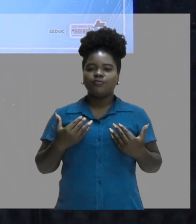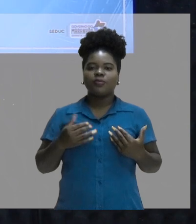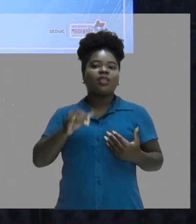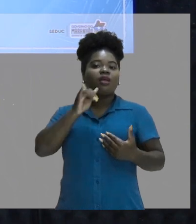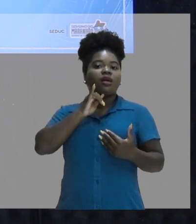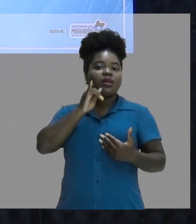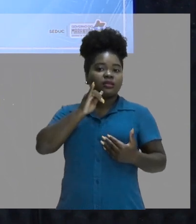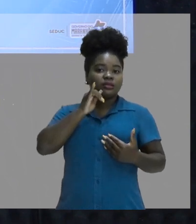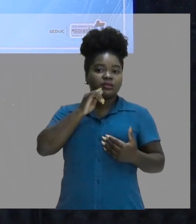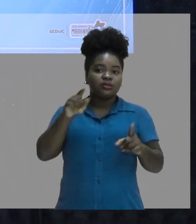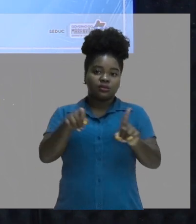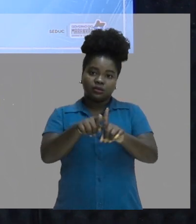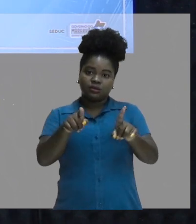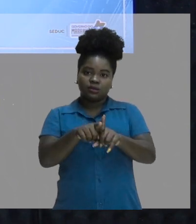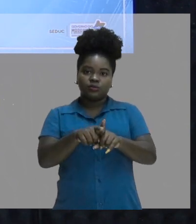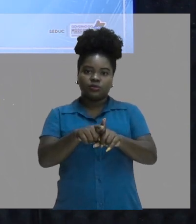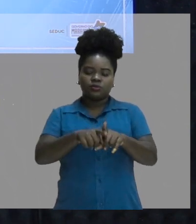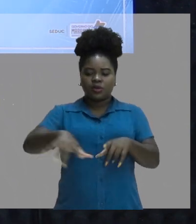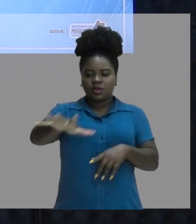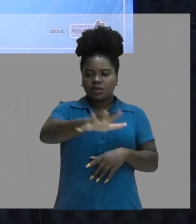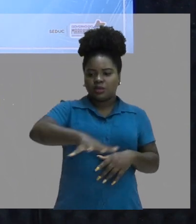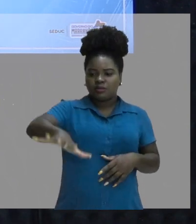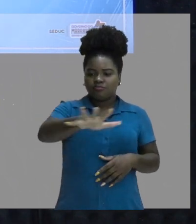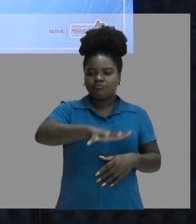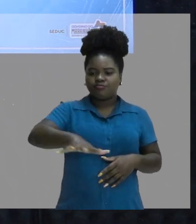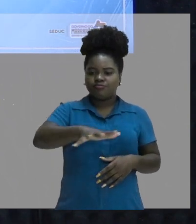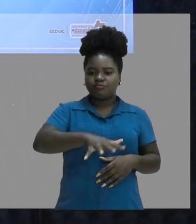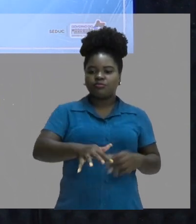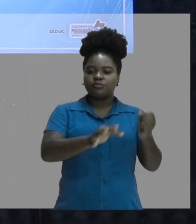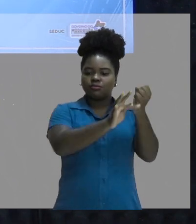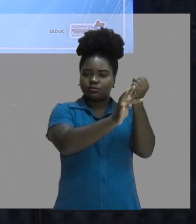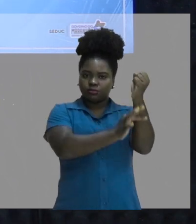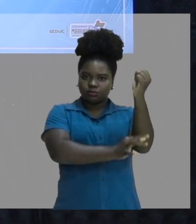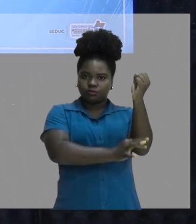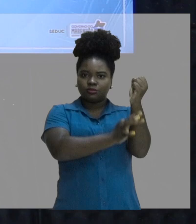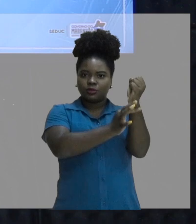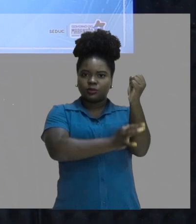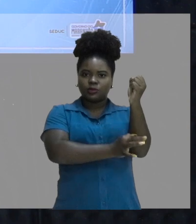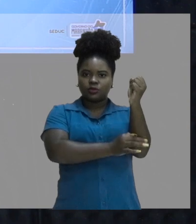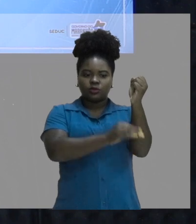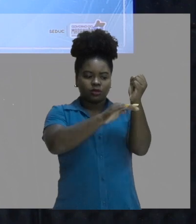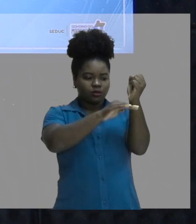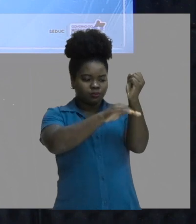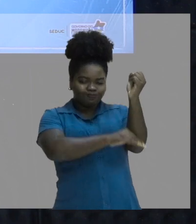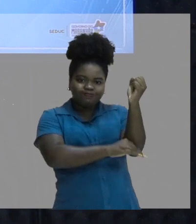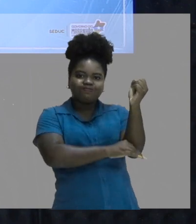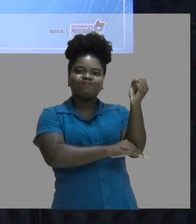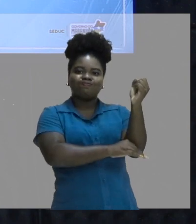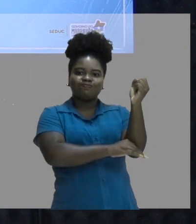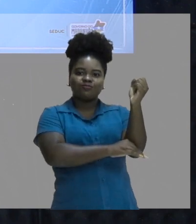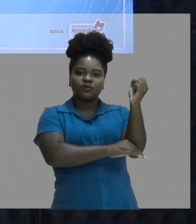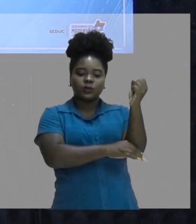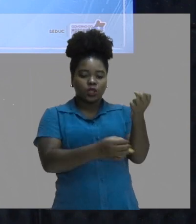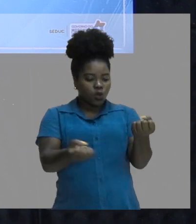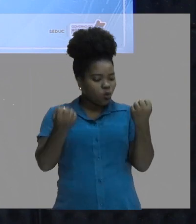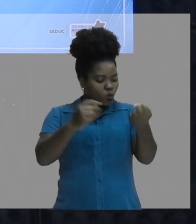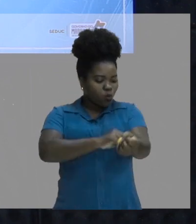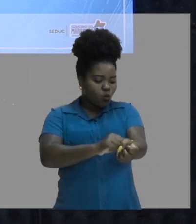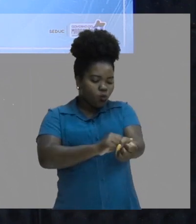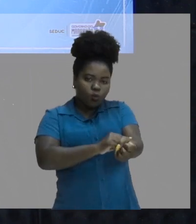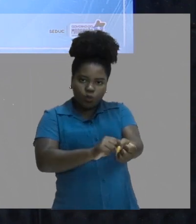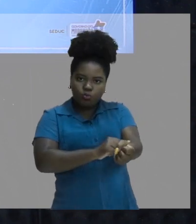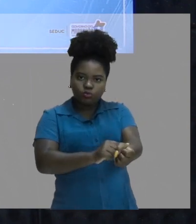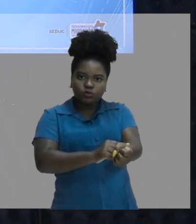por exemplo, de forma involuntária, o nosso músculo ele começa o quê? A trabalhar, a gente começa a tremer.